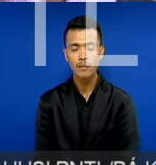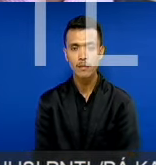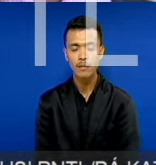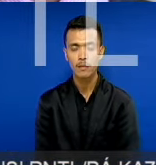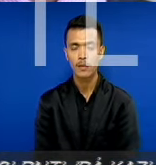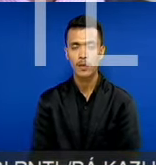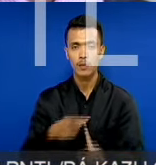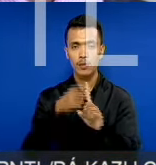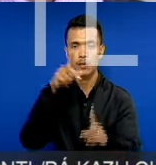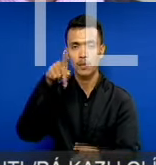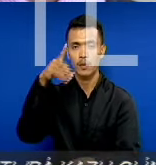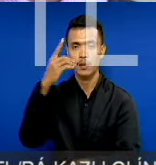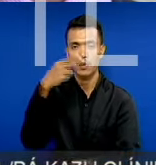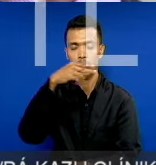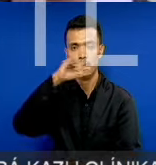PDHJ ne,